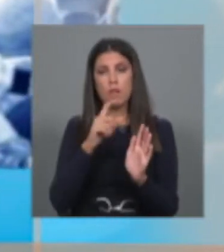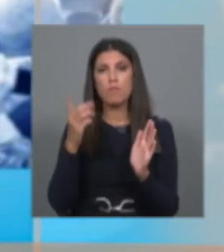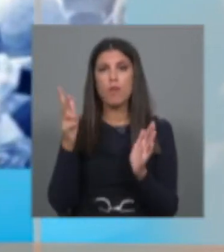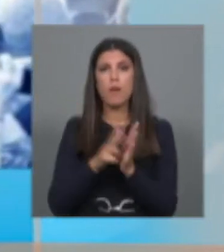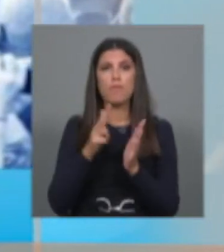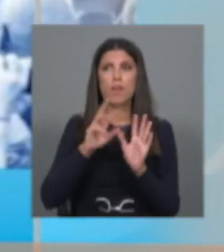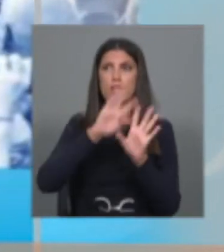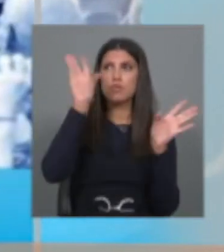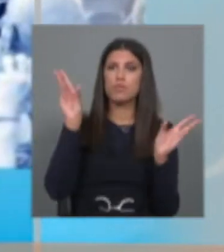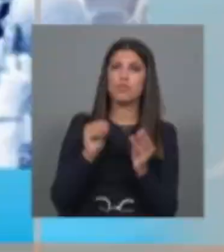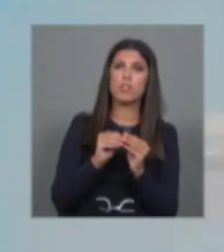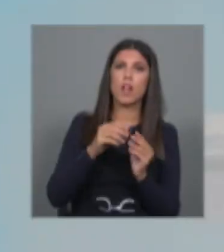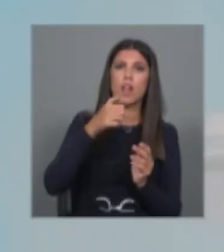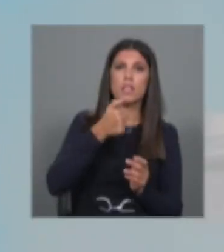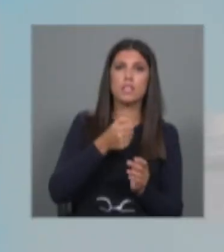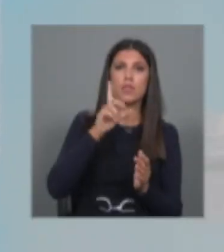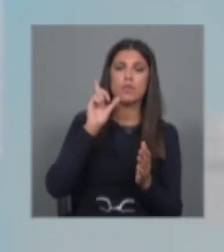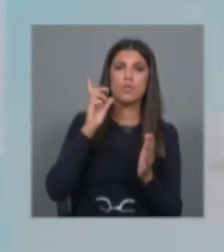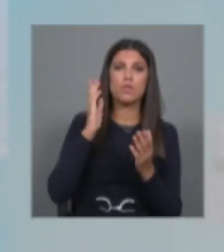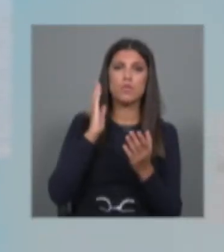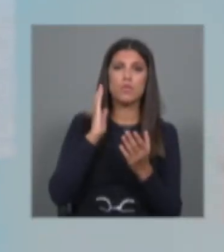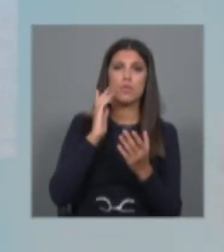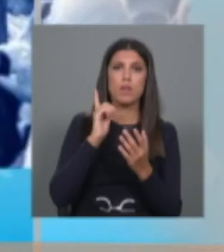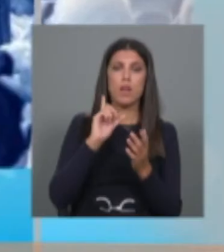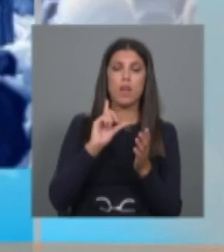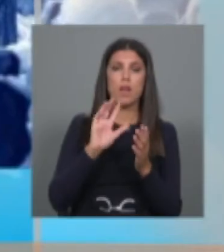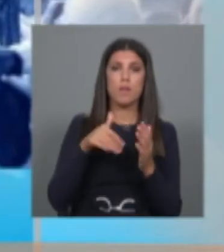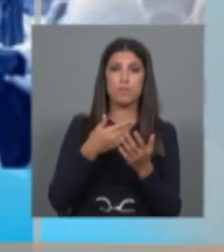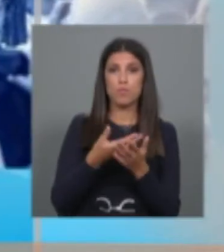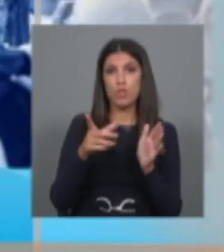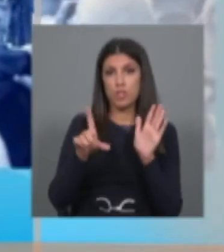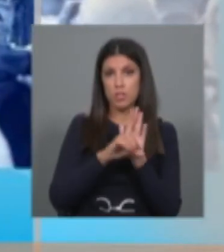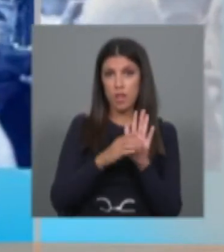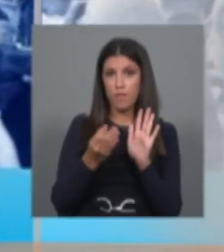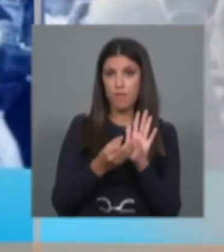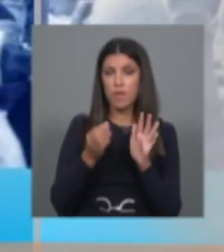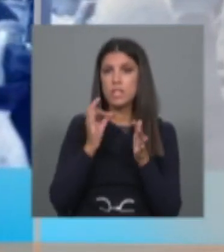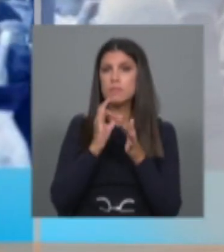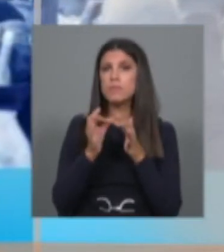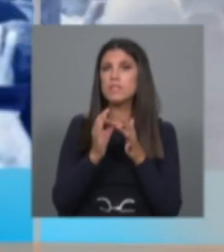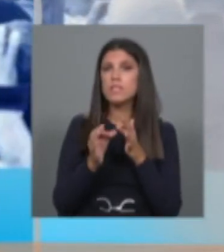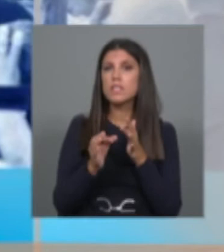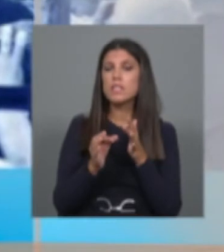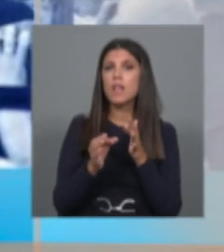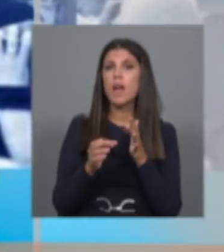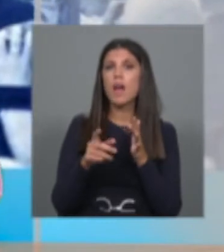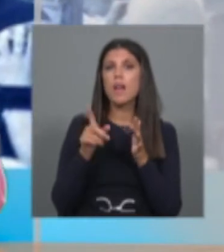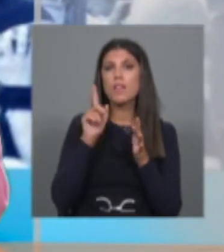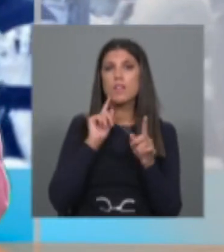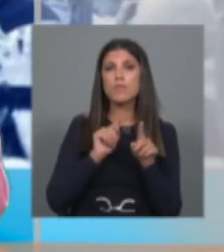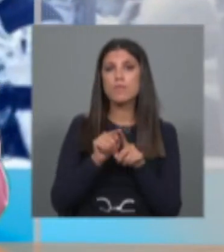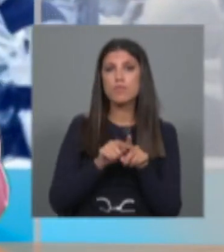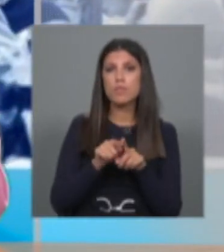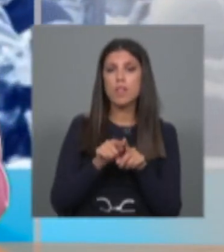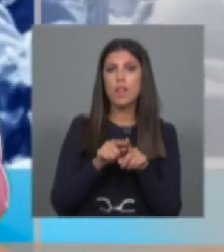generalidade, foram aprovados 5 projetos de lei, que na especialidade foi a deputada socialista Isabel Moreira que